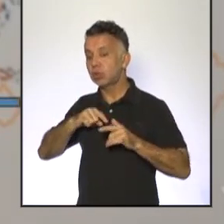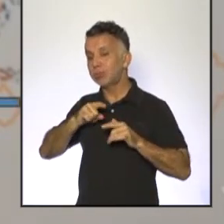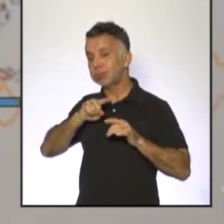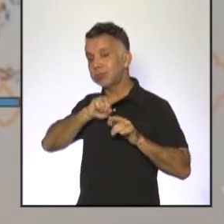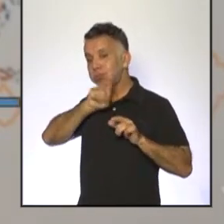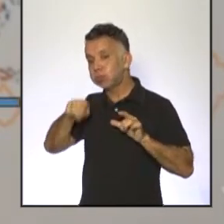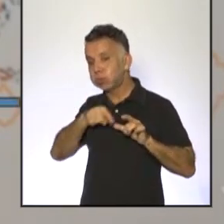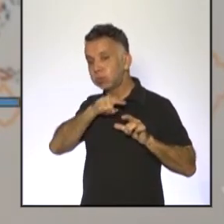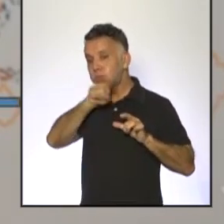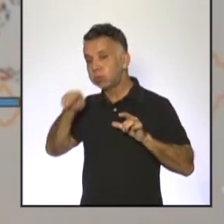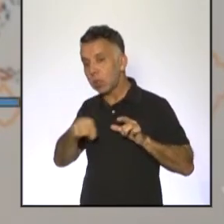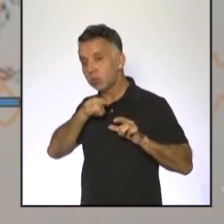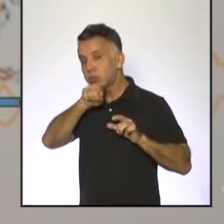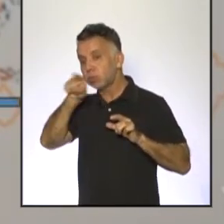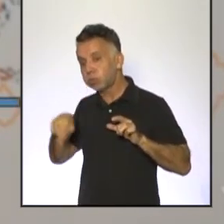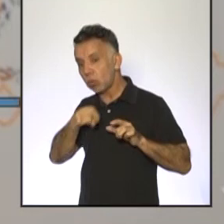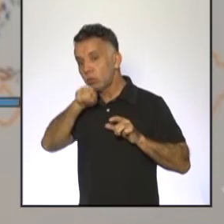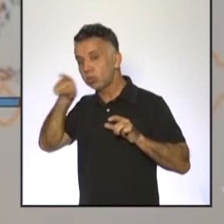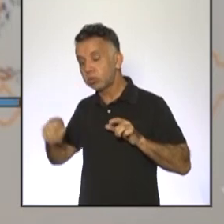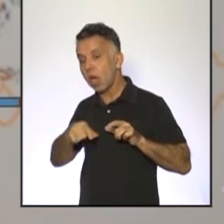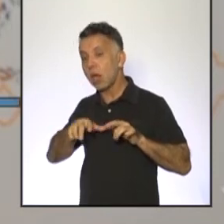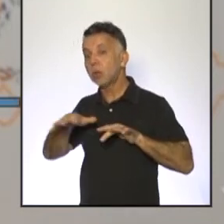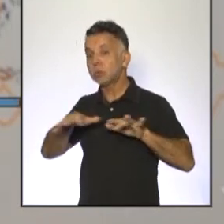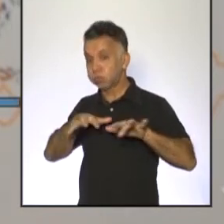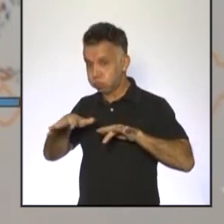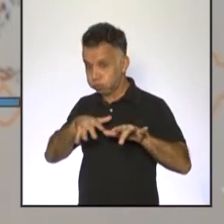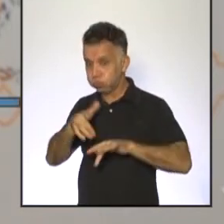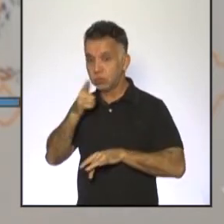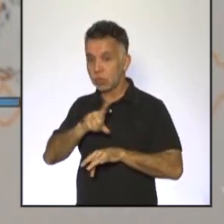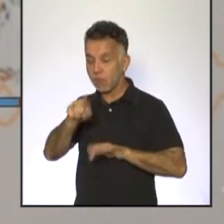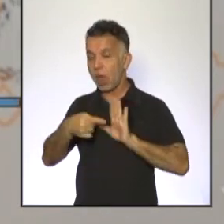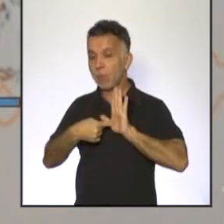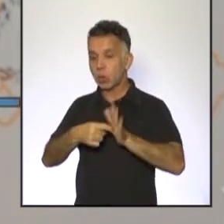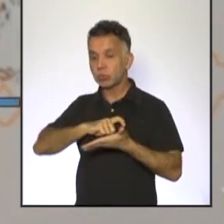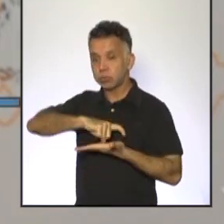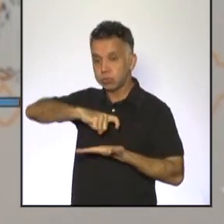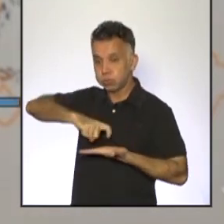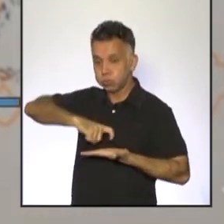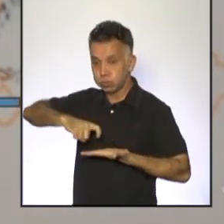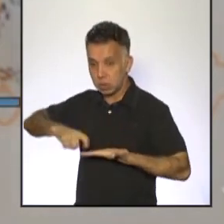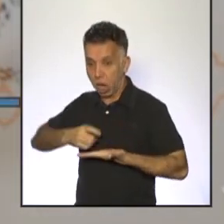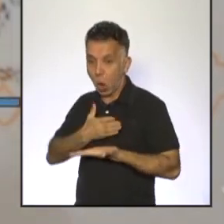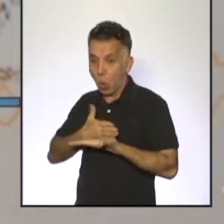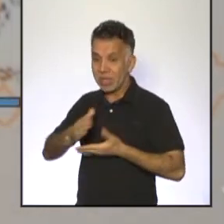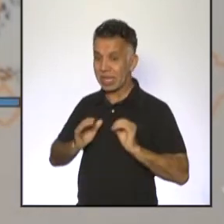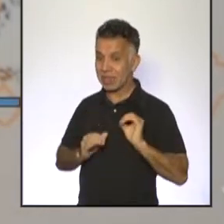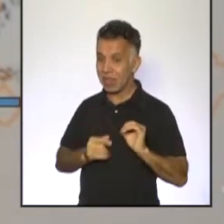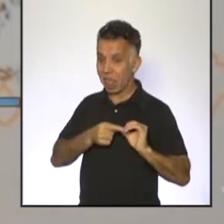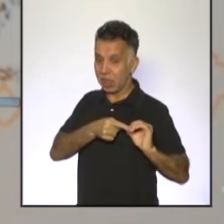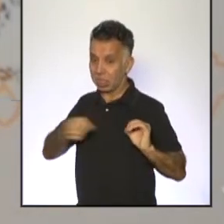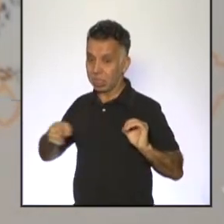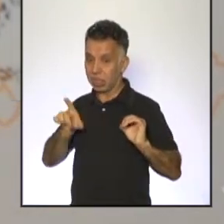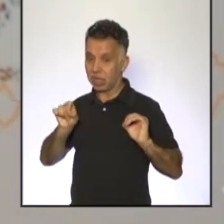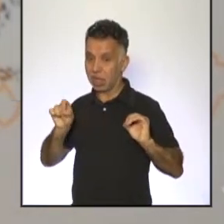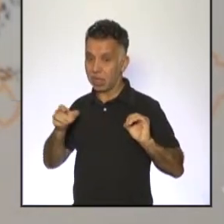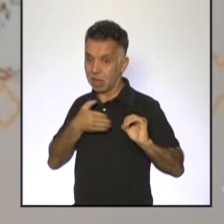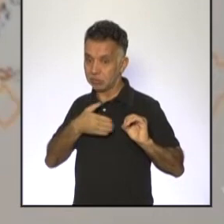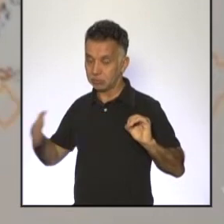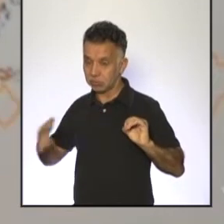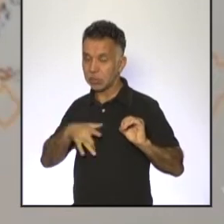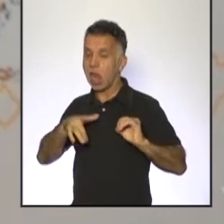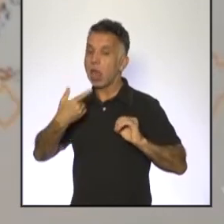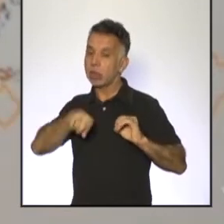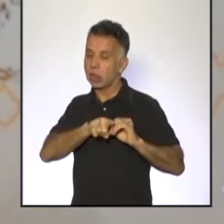vai ser mostrada efetivamente pelo sismógrafo, iniciando de 0, partindo até 10. Não à toa o terremoto